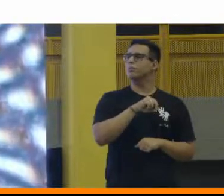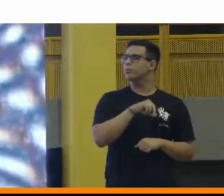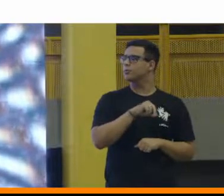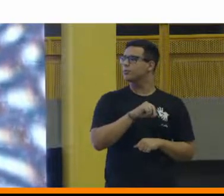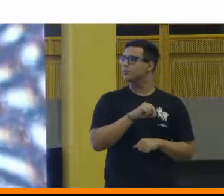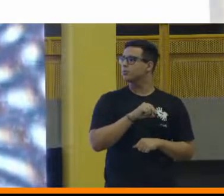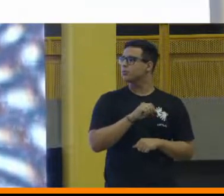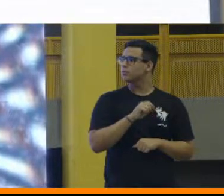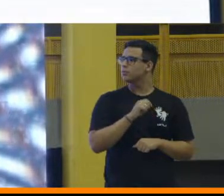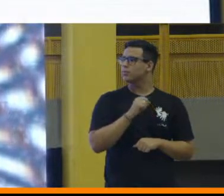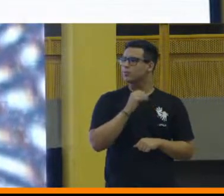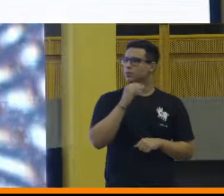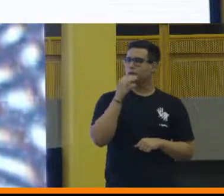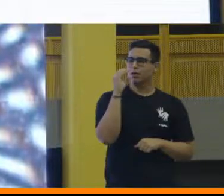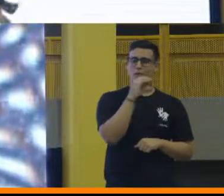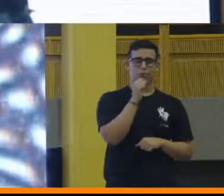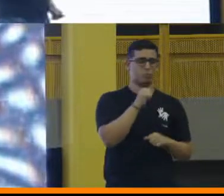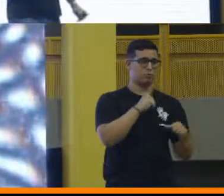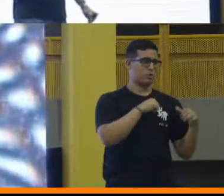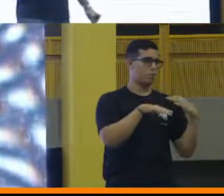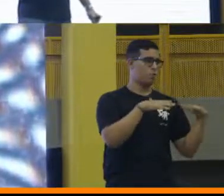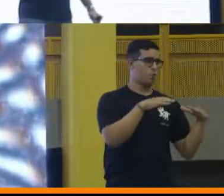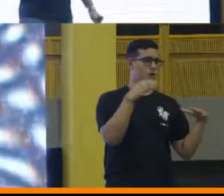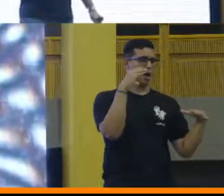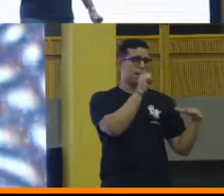me deslocando, ou grande.